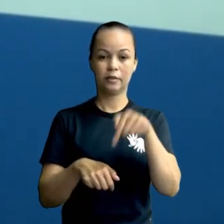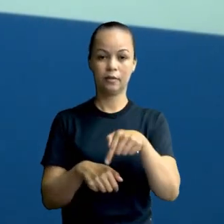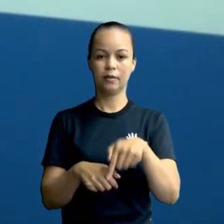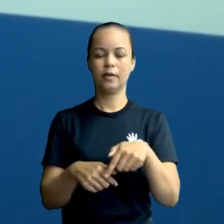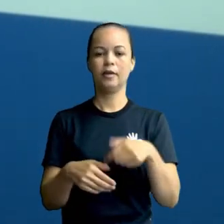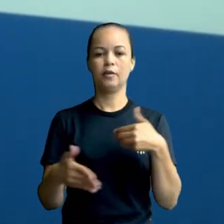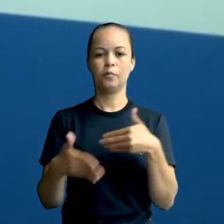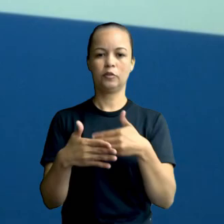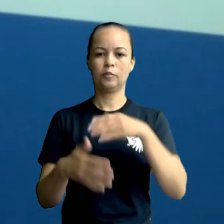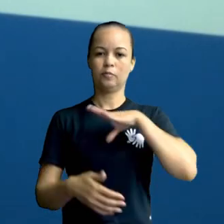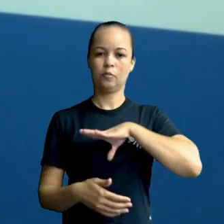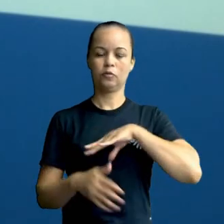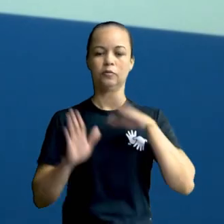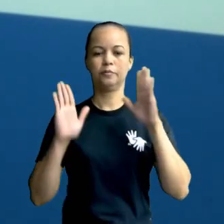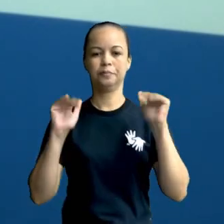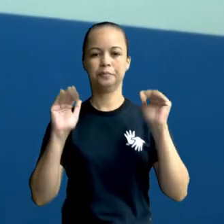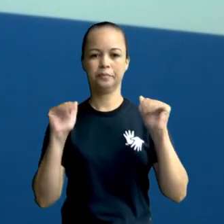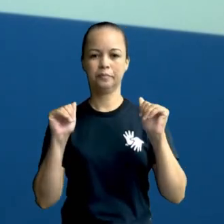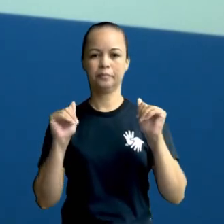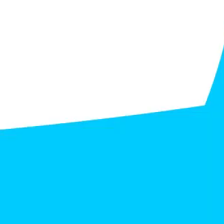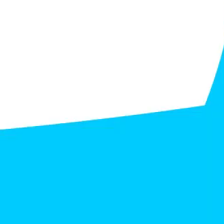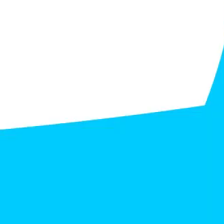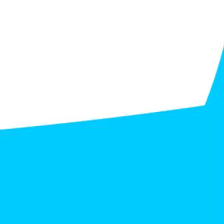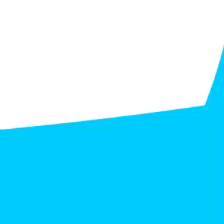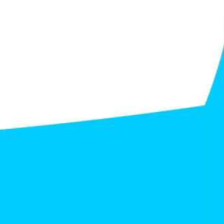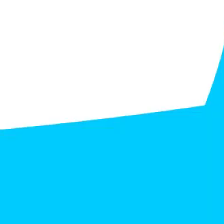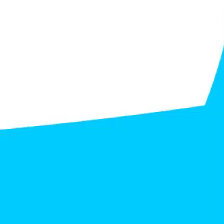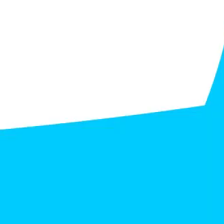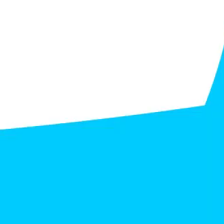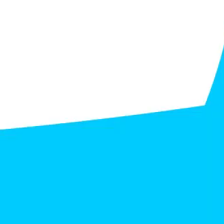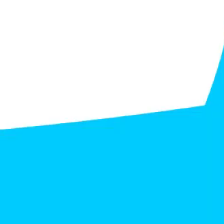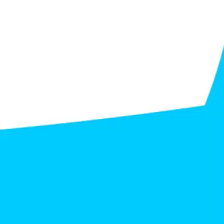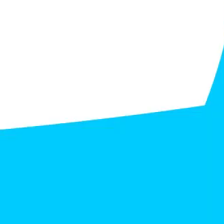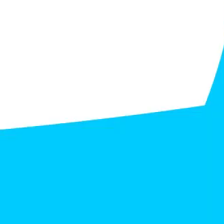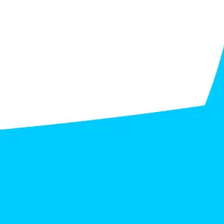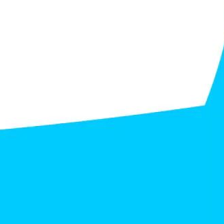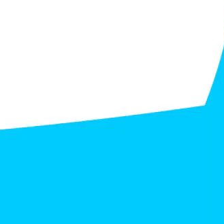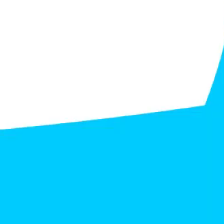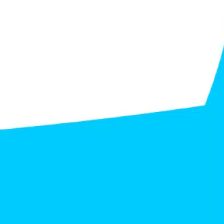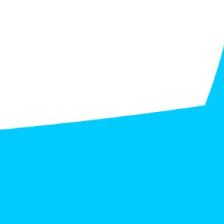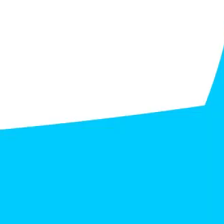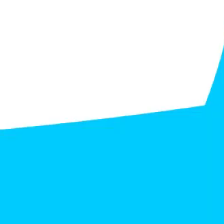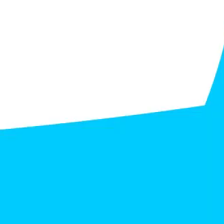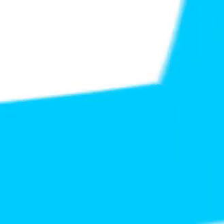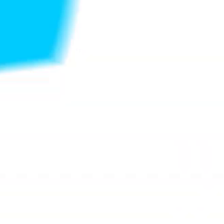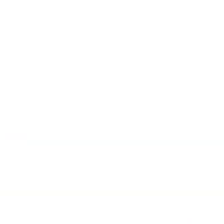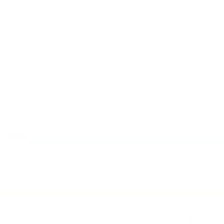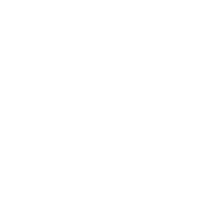aqui na nossa próxima aula de língua portuguesa. Tchau!